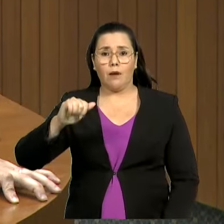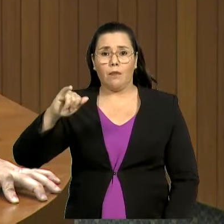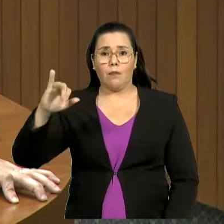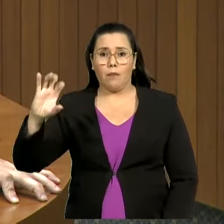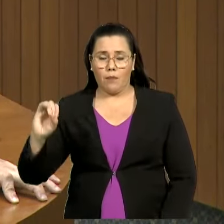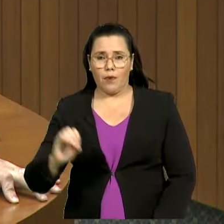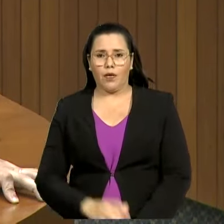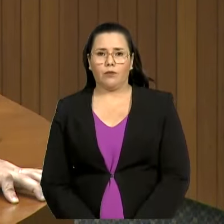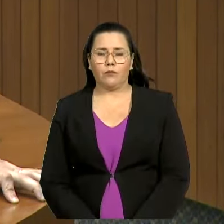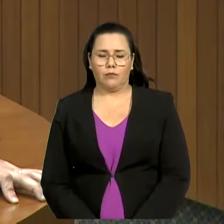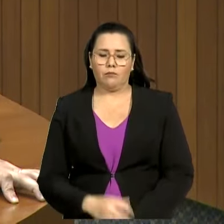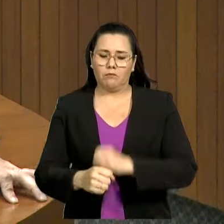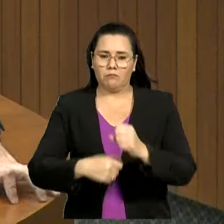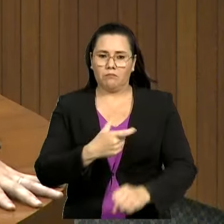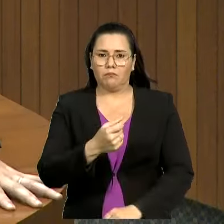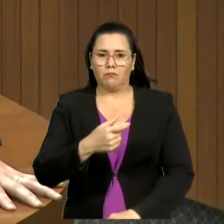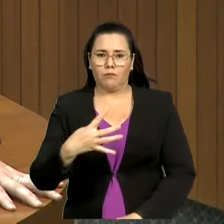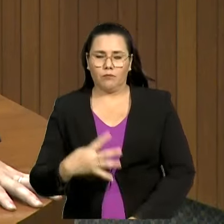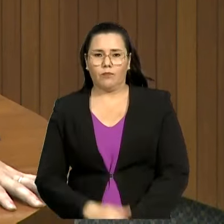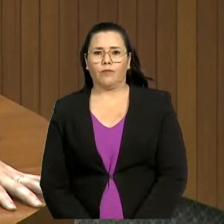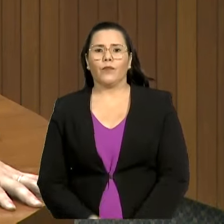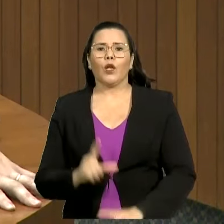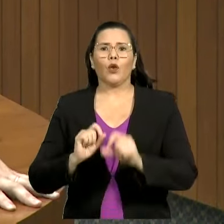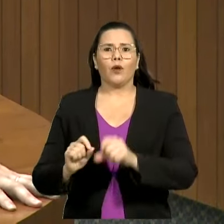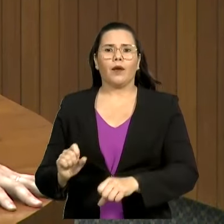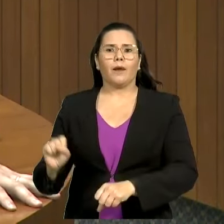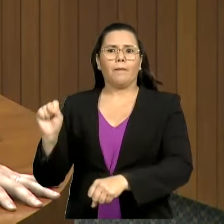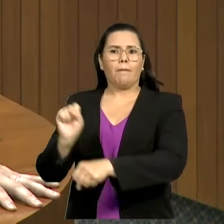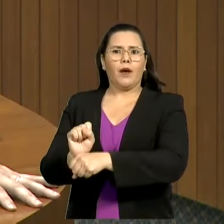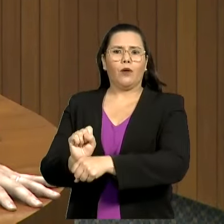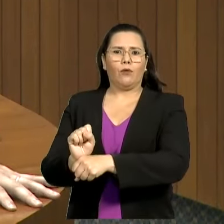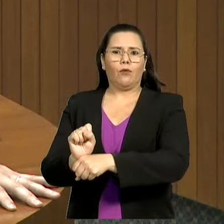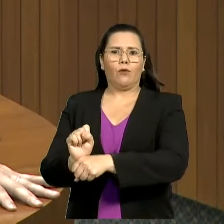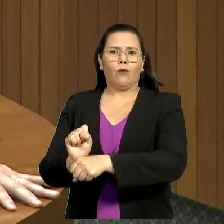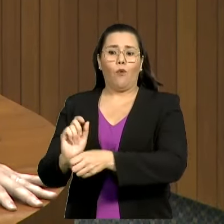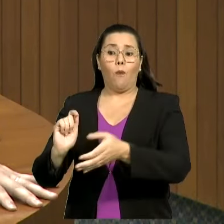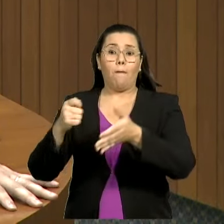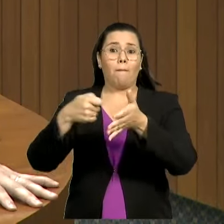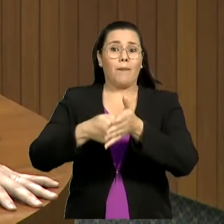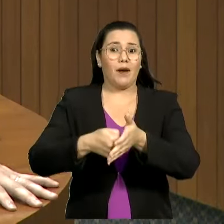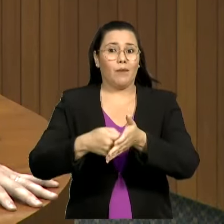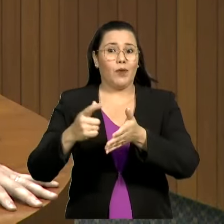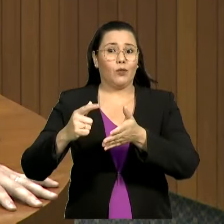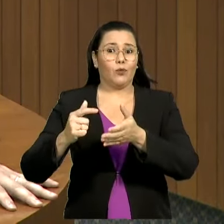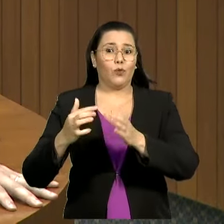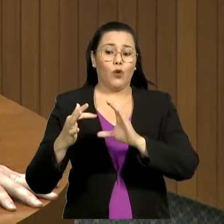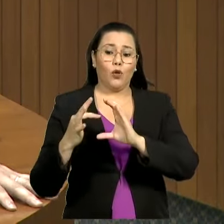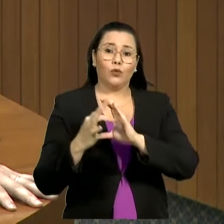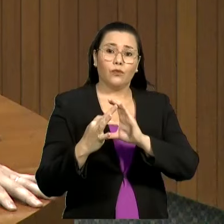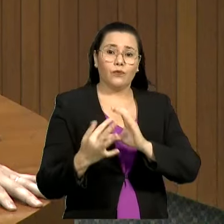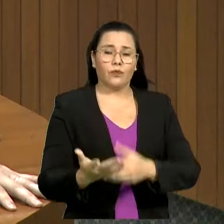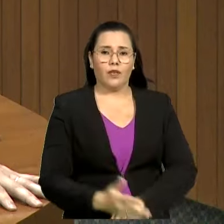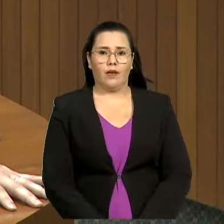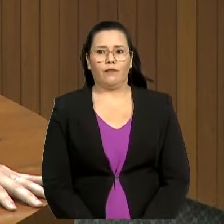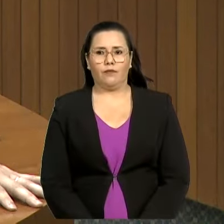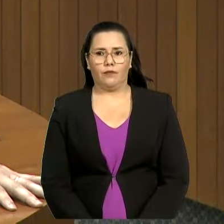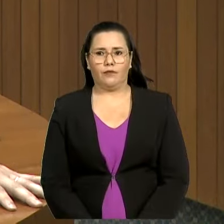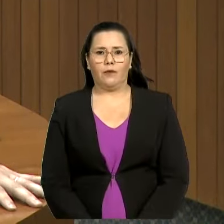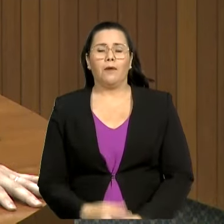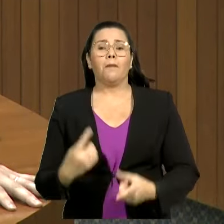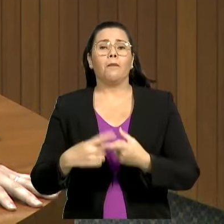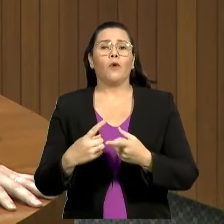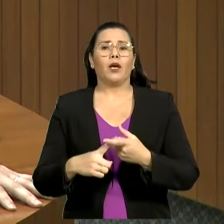bloqueou recursos para supostamente proteger, acautelar, deputado Eldo Belo, direito de 5 bancas